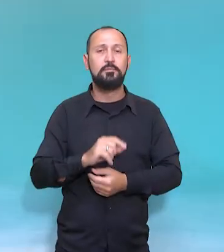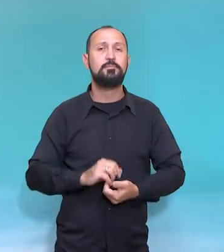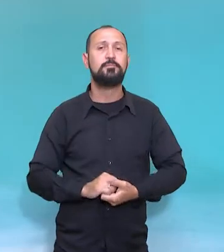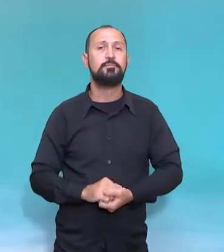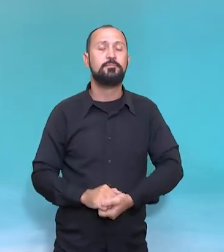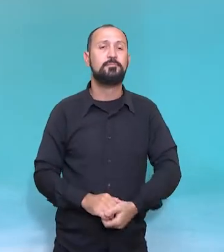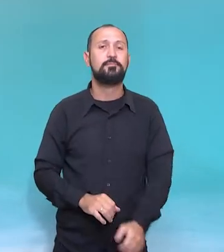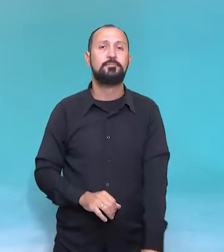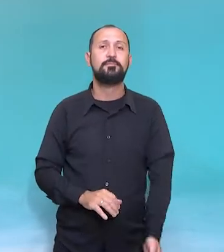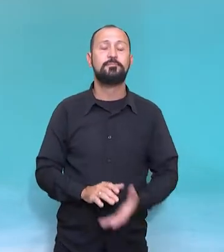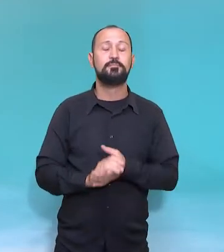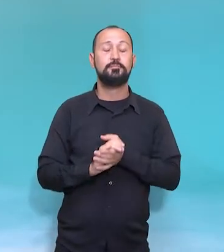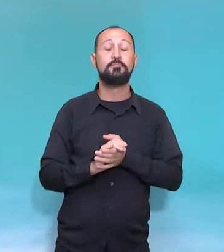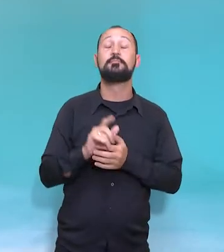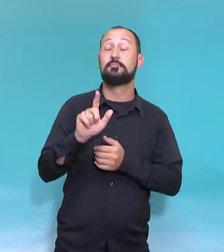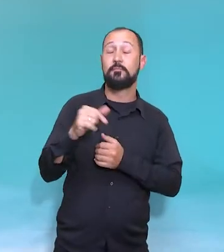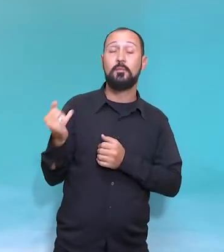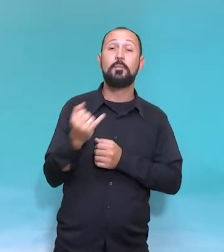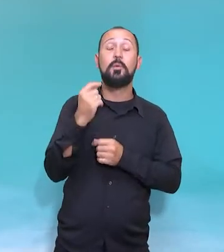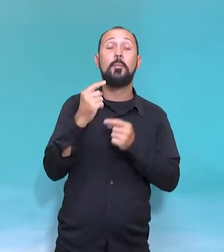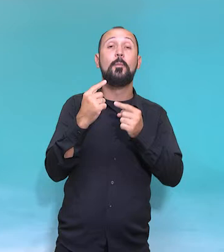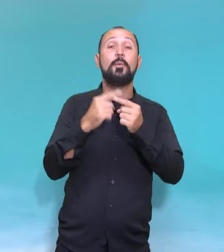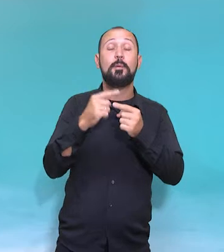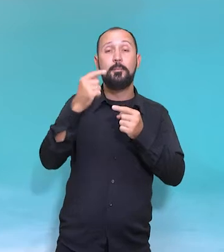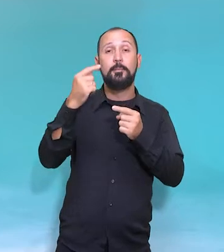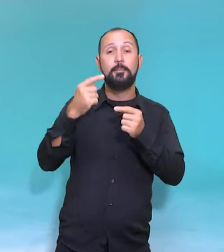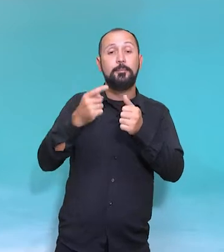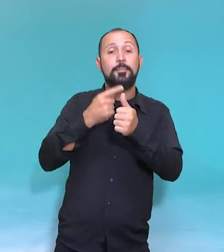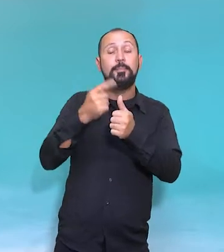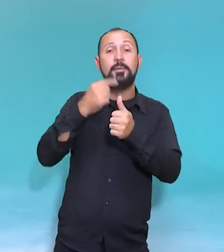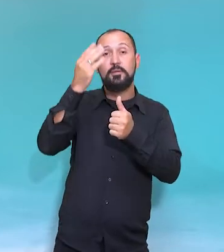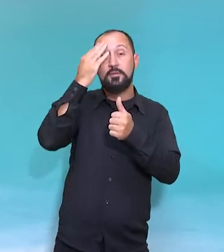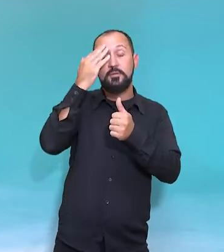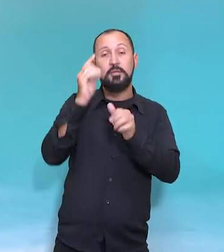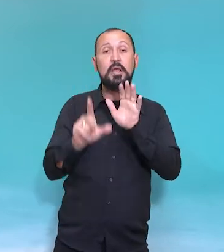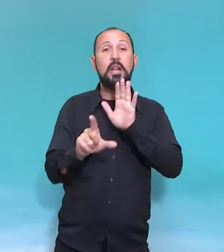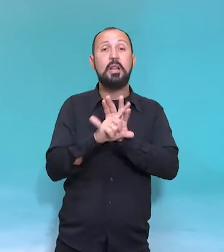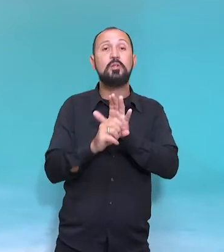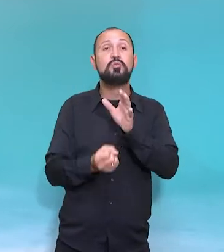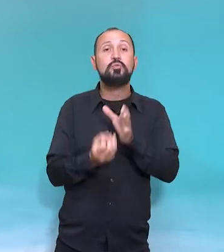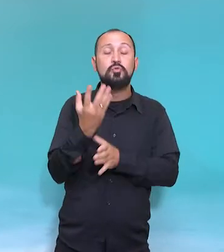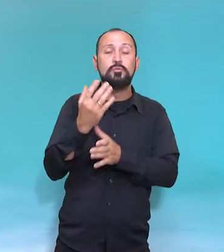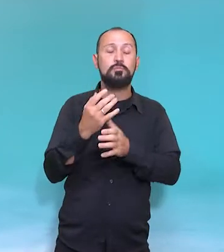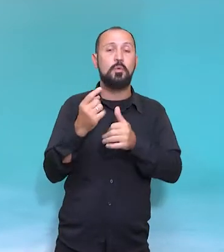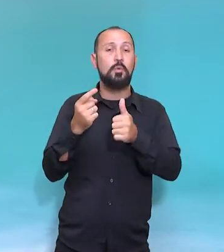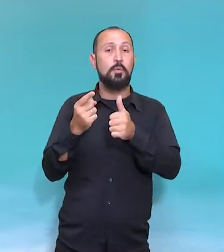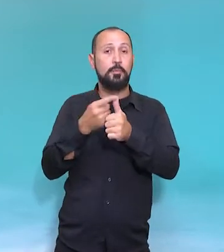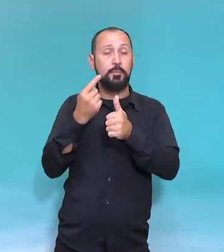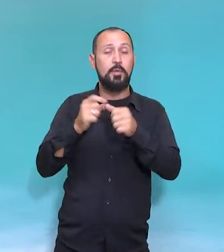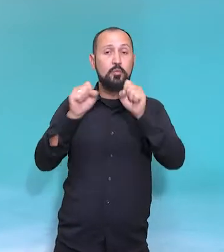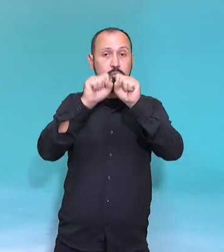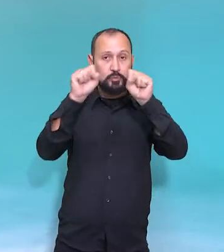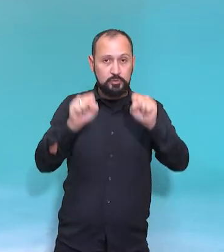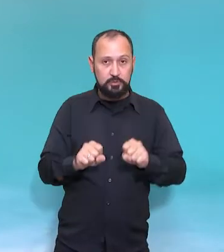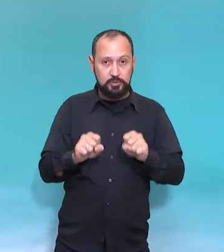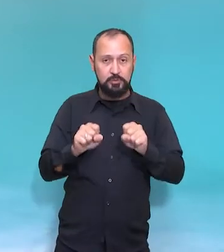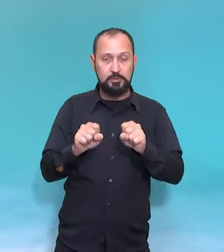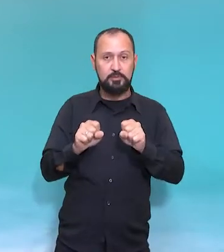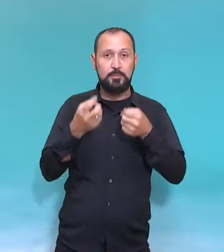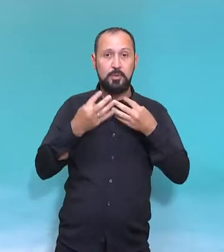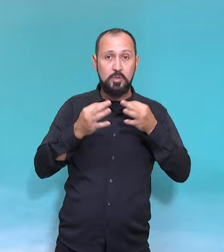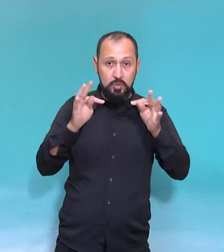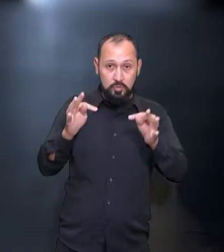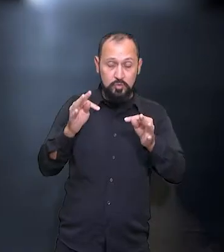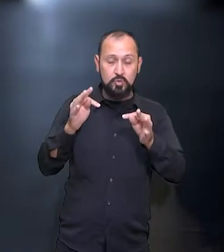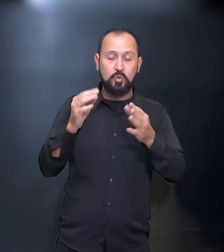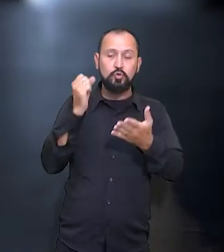forma? Isso é importante porque primeiro a gente precisa entender o que a lei criou. A lei criou primeiro esse sistema